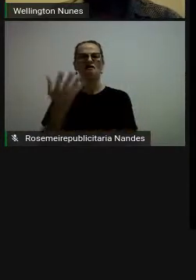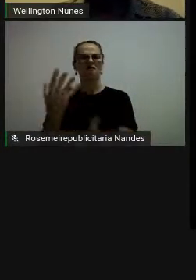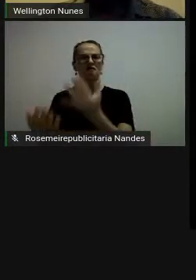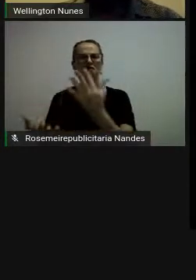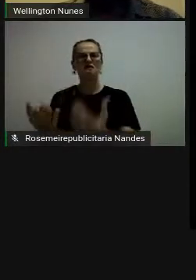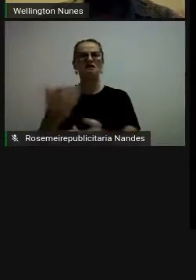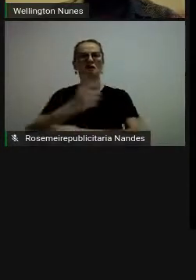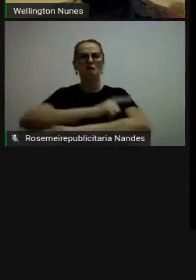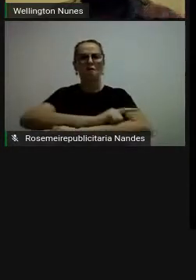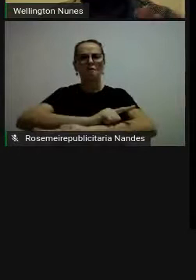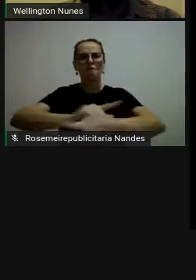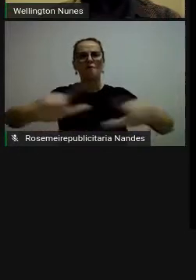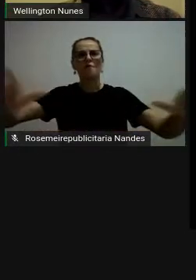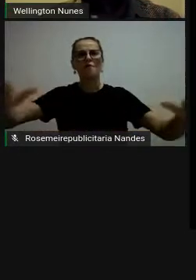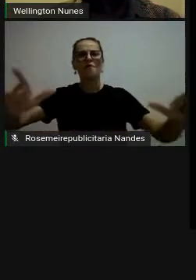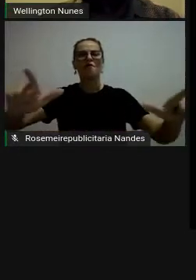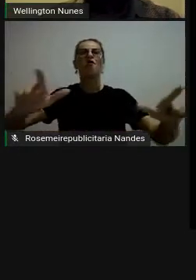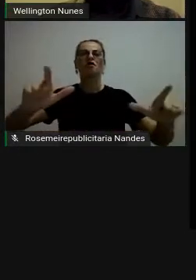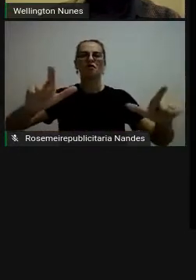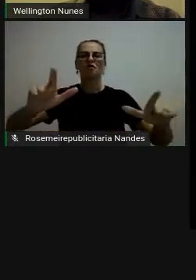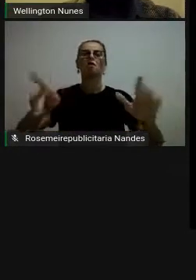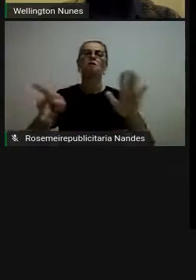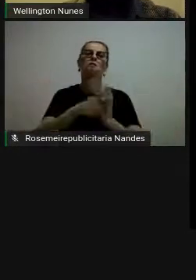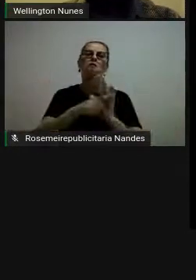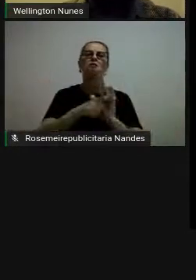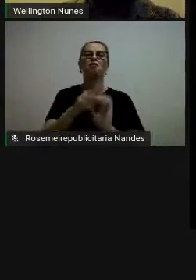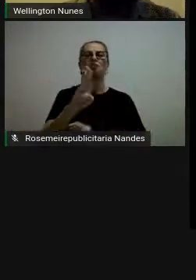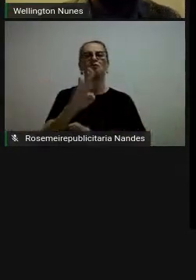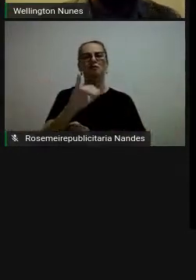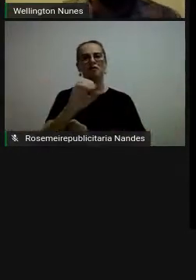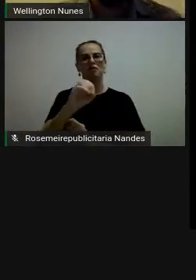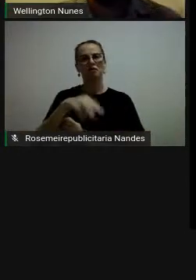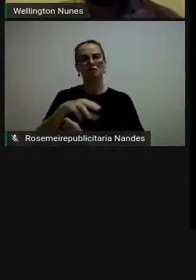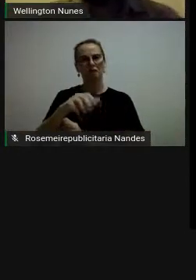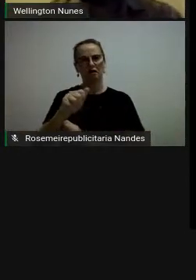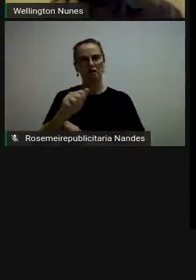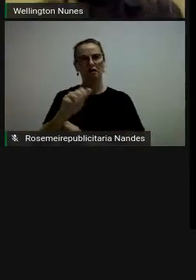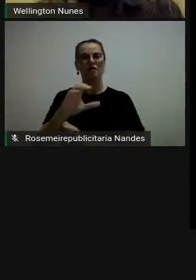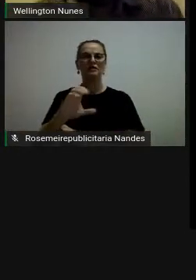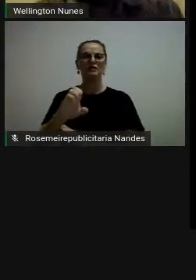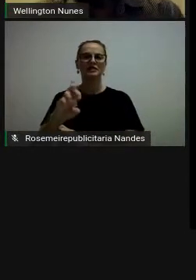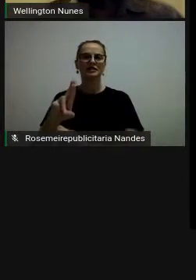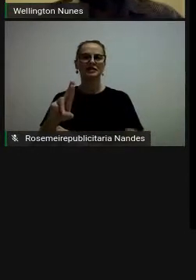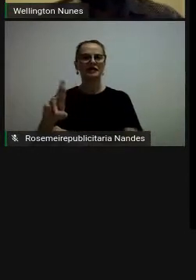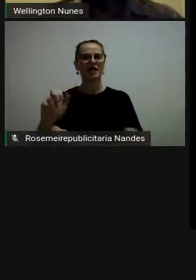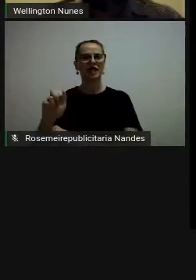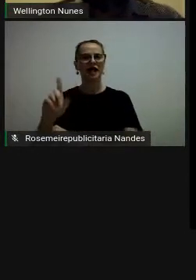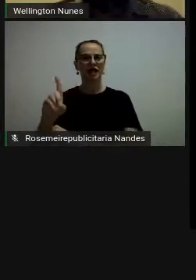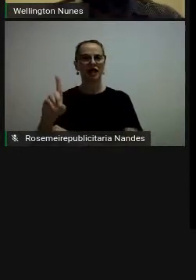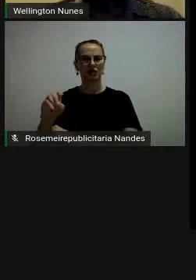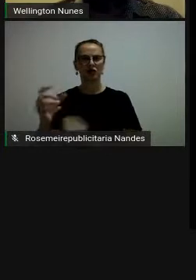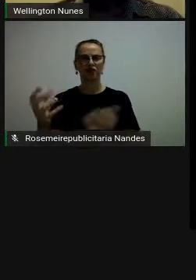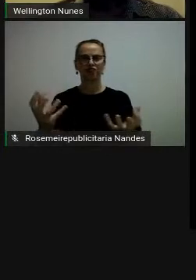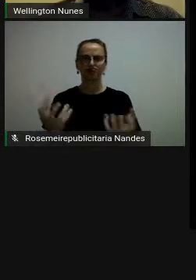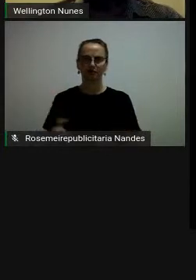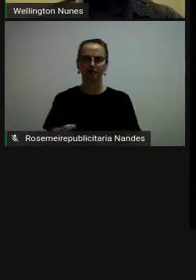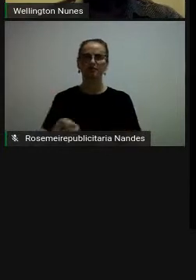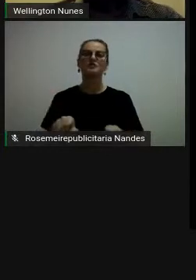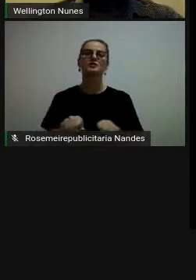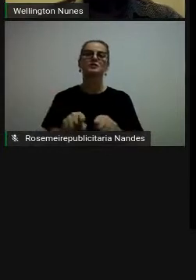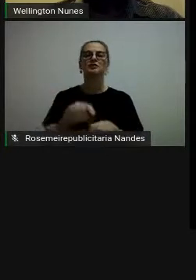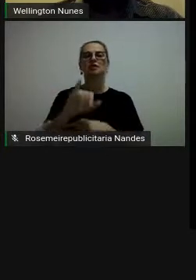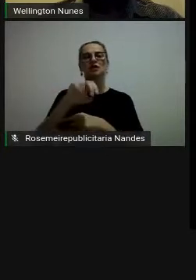Dando destaque para a cor amarela para o bioma cerrado. O INCRA, né? Também é um órgão que trabalha bastante com